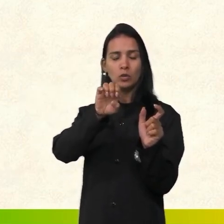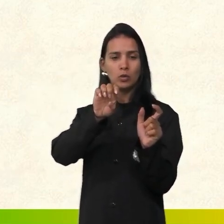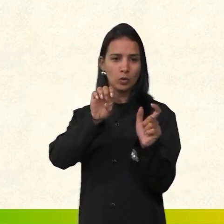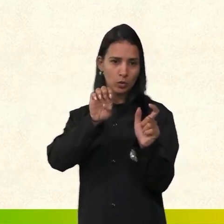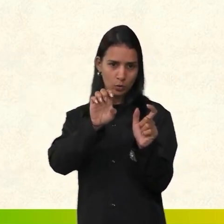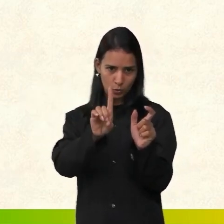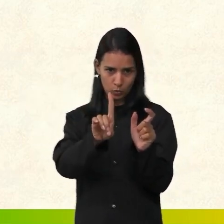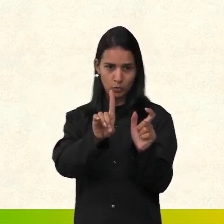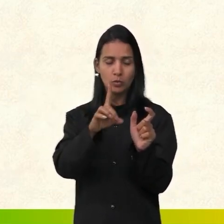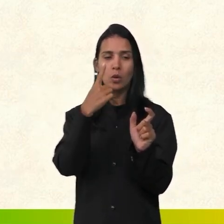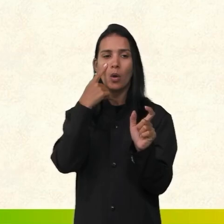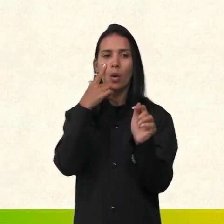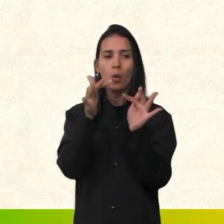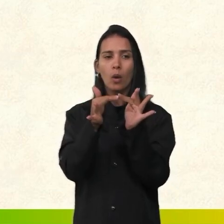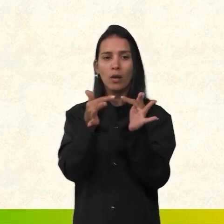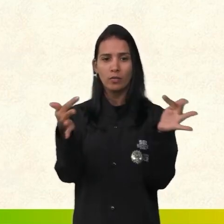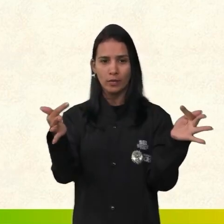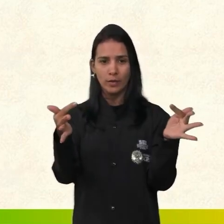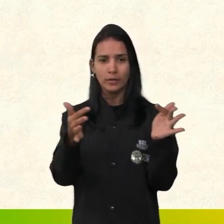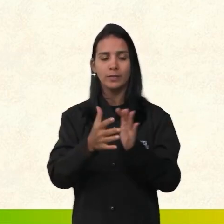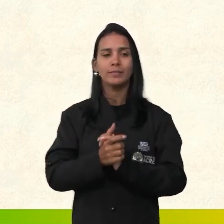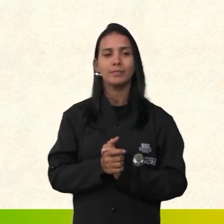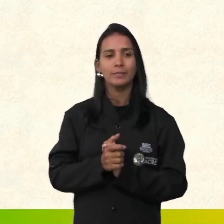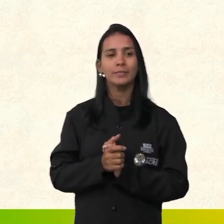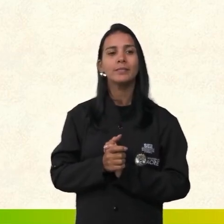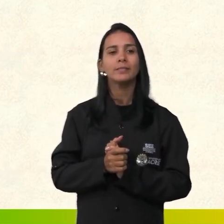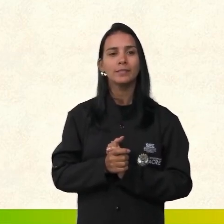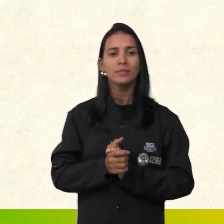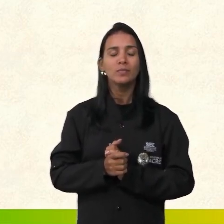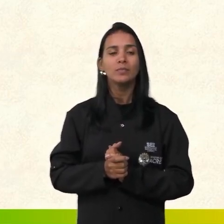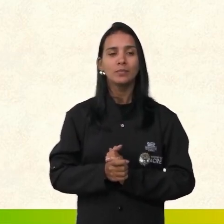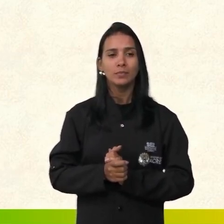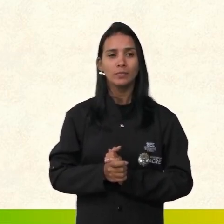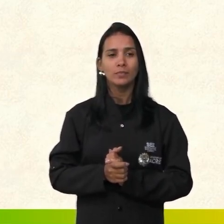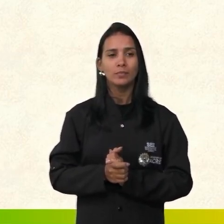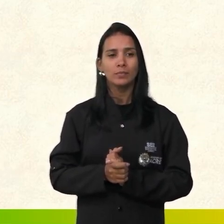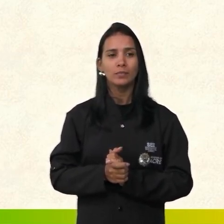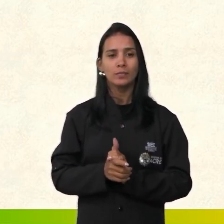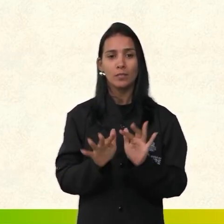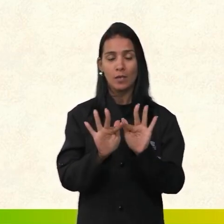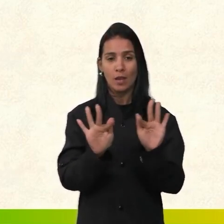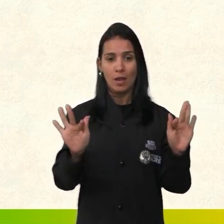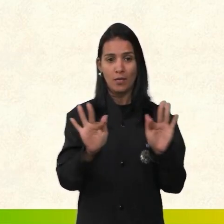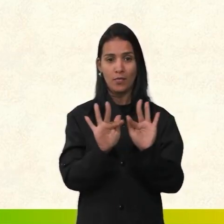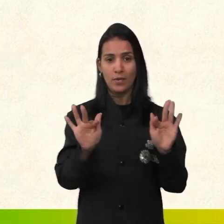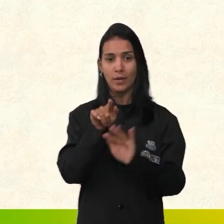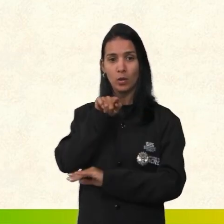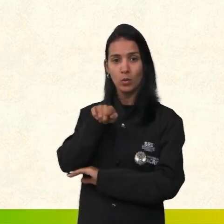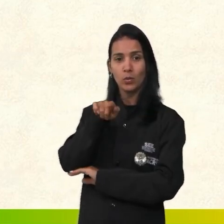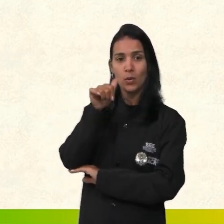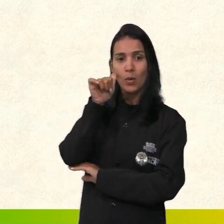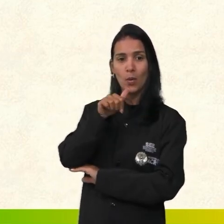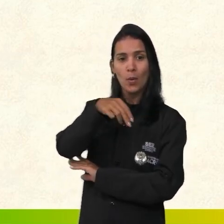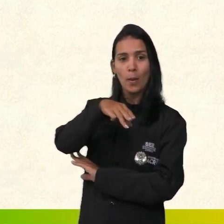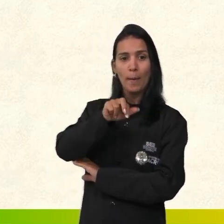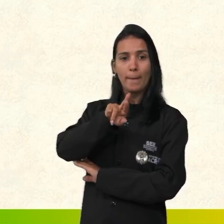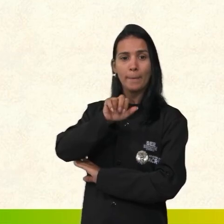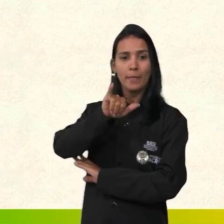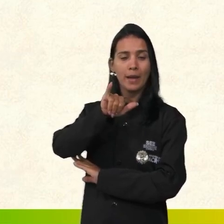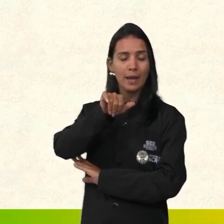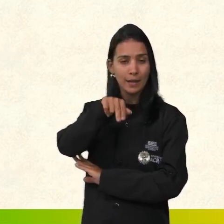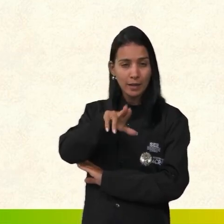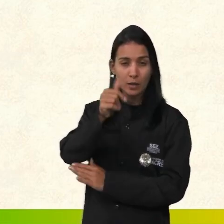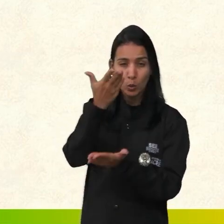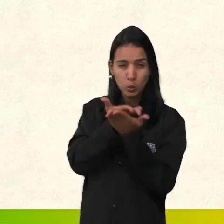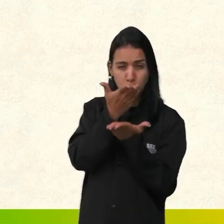frase. Marina studied a lot for the math test. A Marina estudou muito para a prova